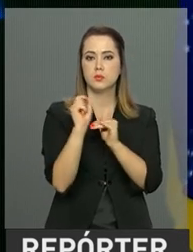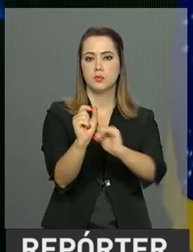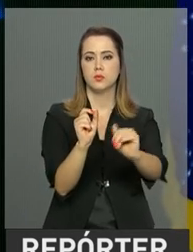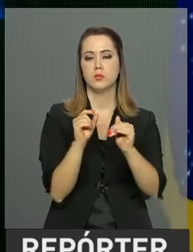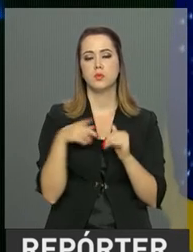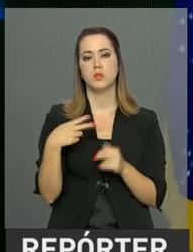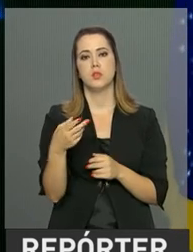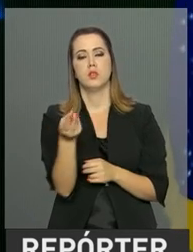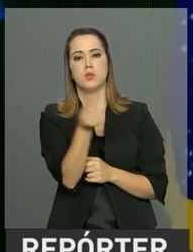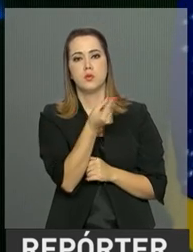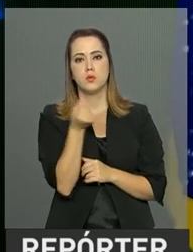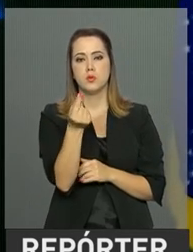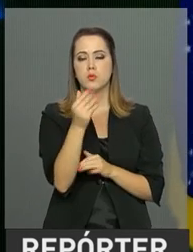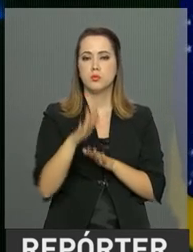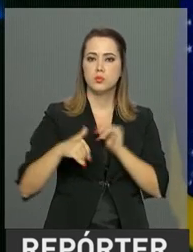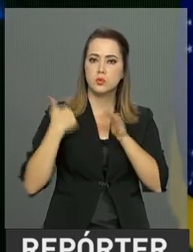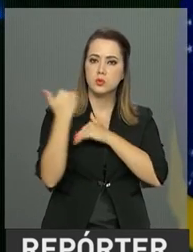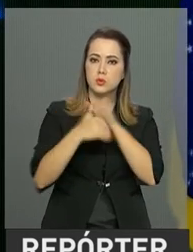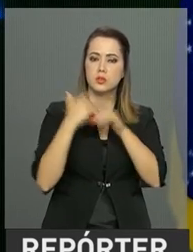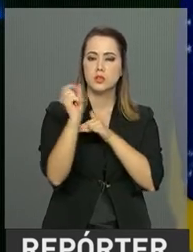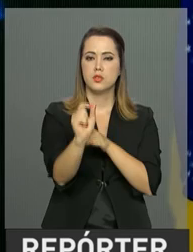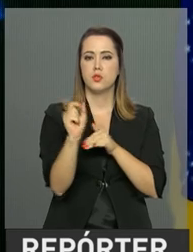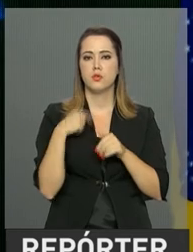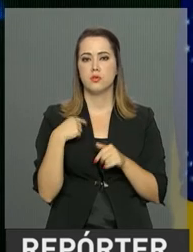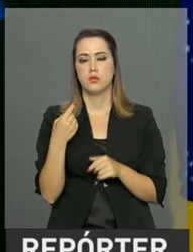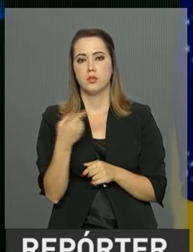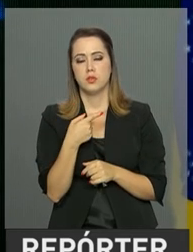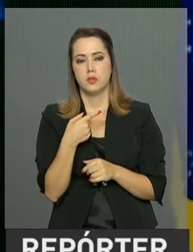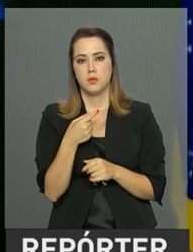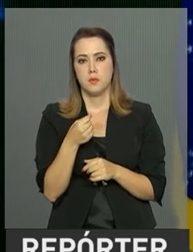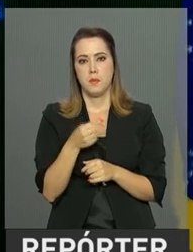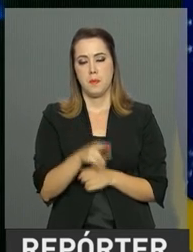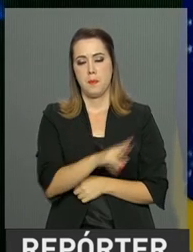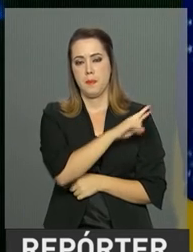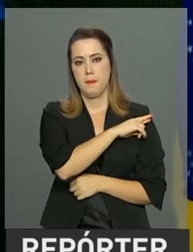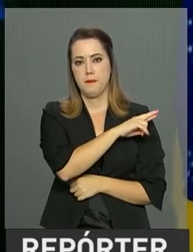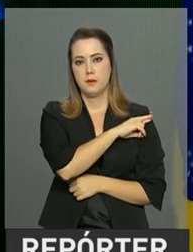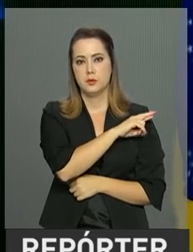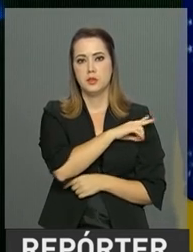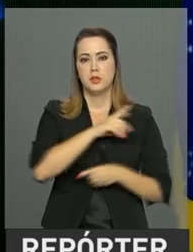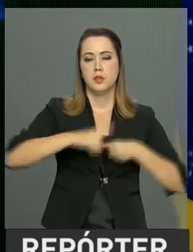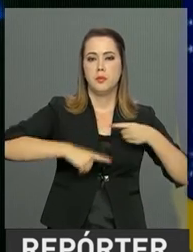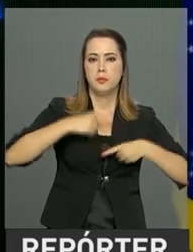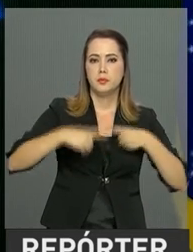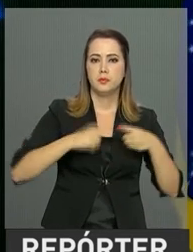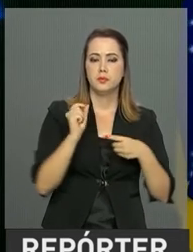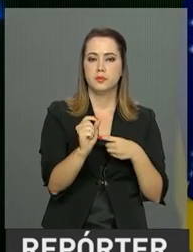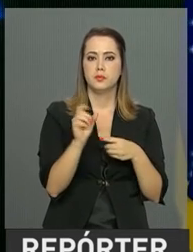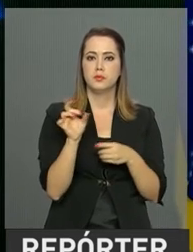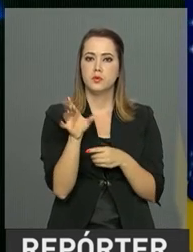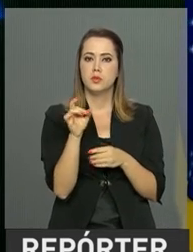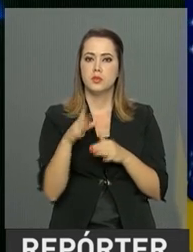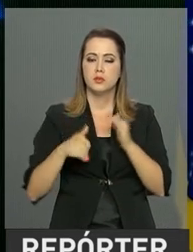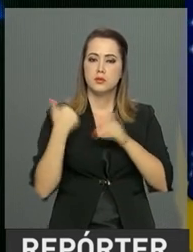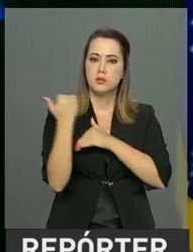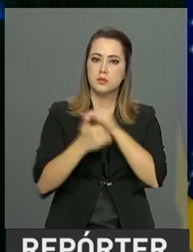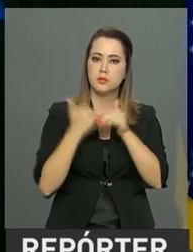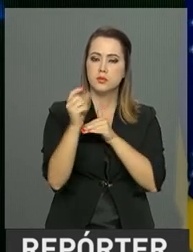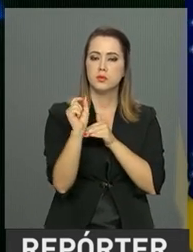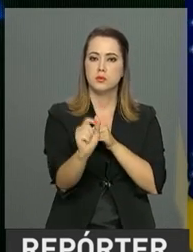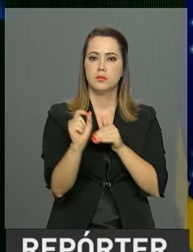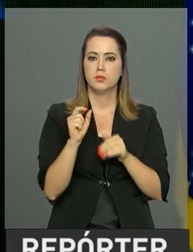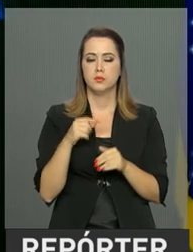e do real progresso econômico e social. Responsabilidade política, porque só avançaremos